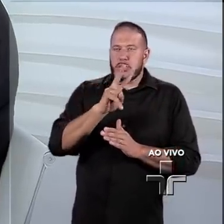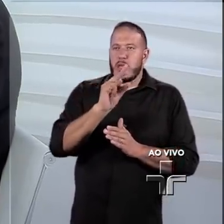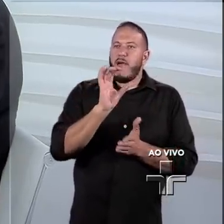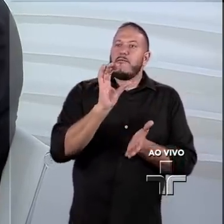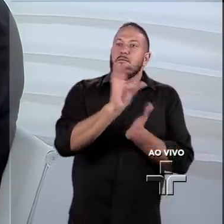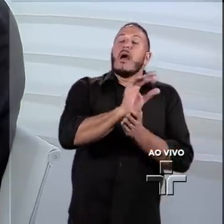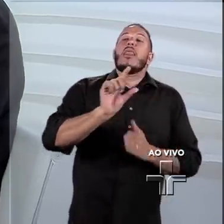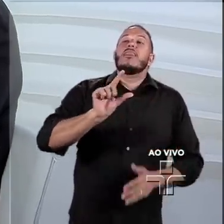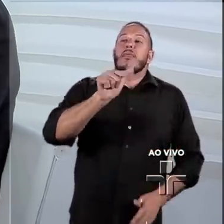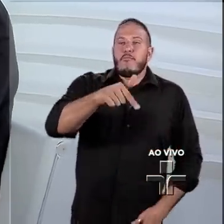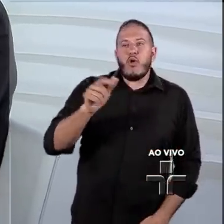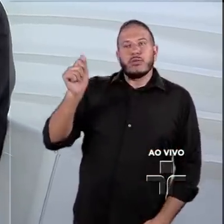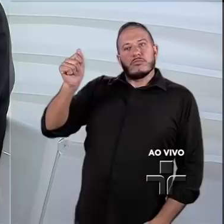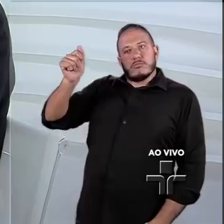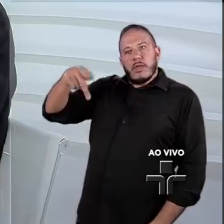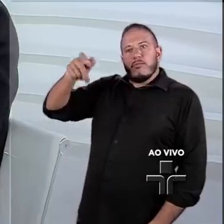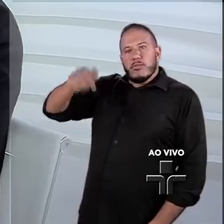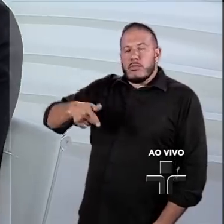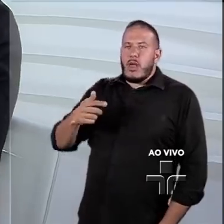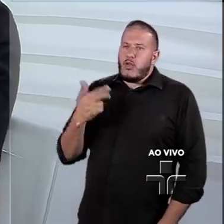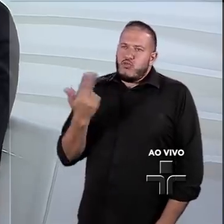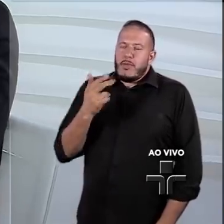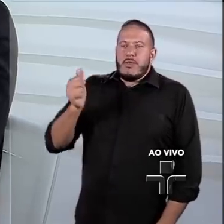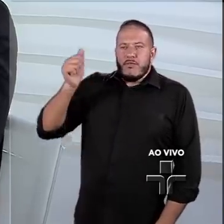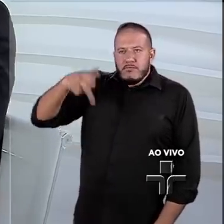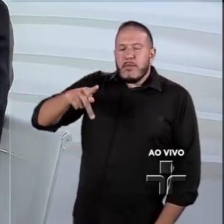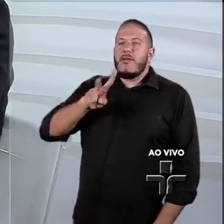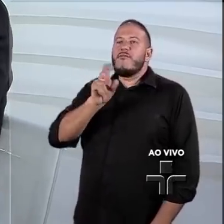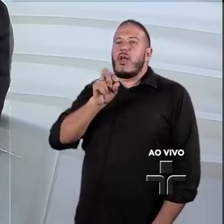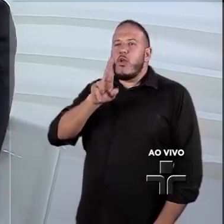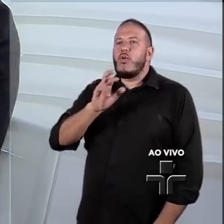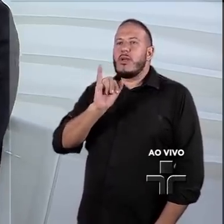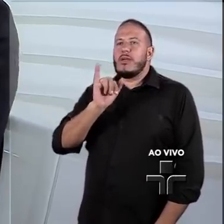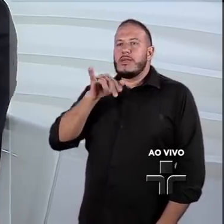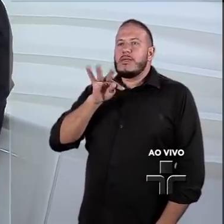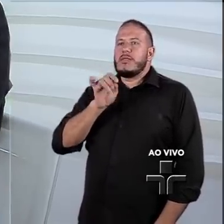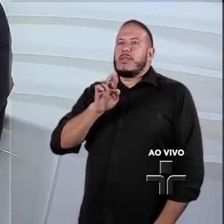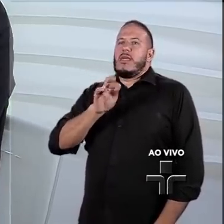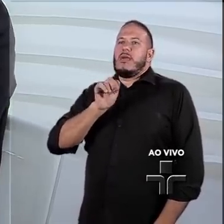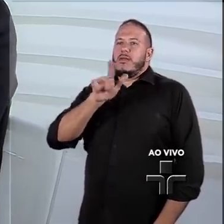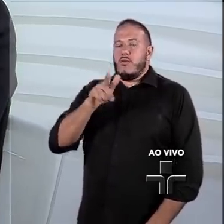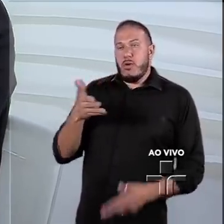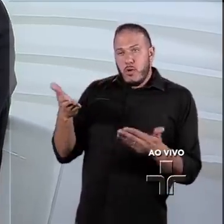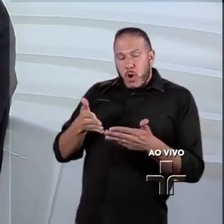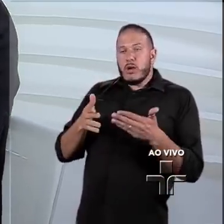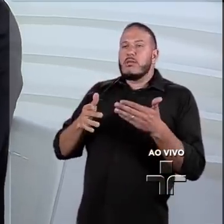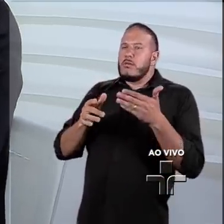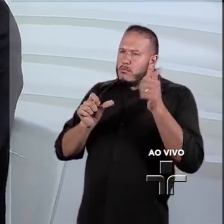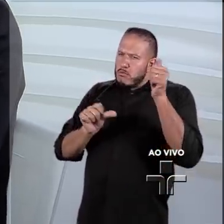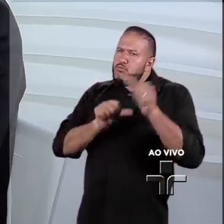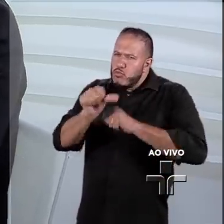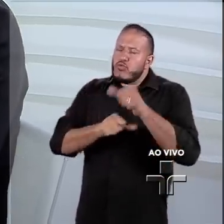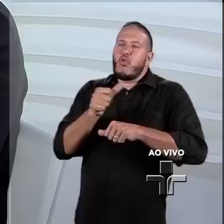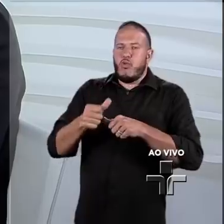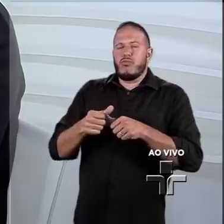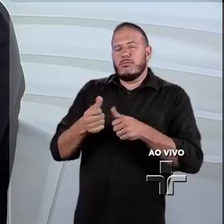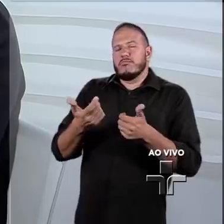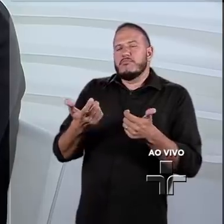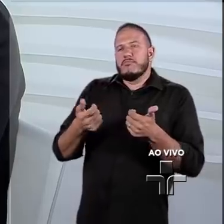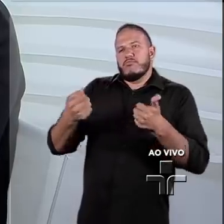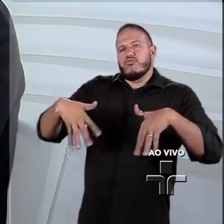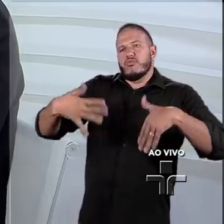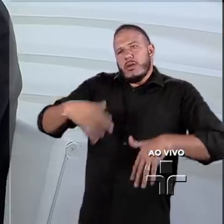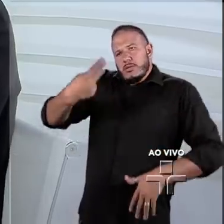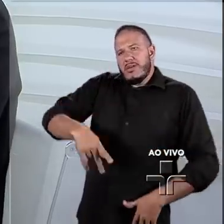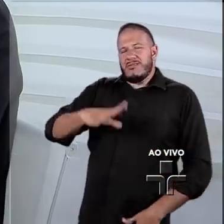aposentadoria. Não tem mais aposentadoria no valor integral. Quer dizer, a gente mexeu numa disparidade muito grande. Aqui na